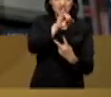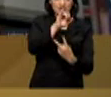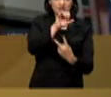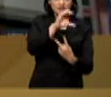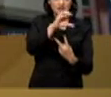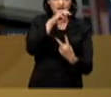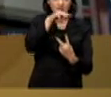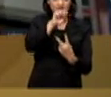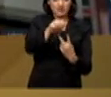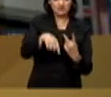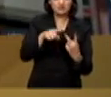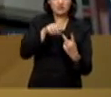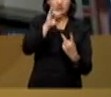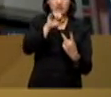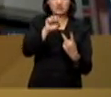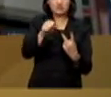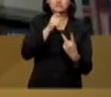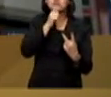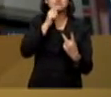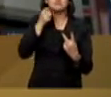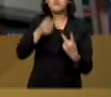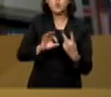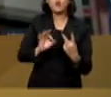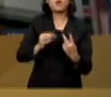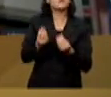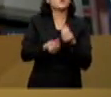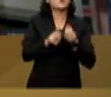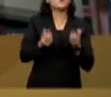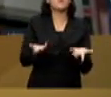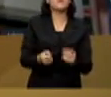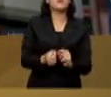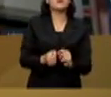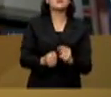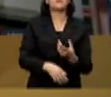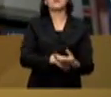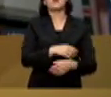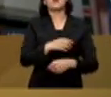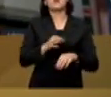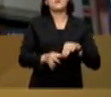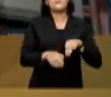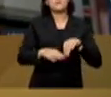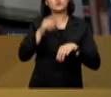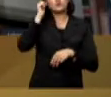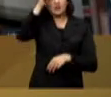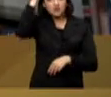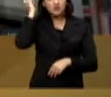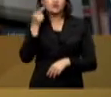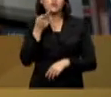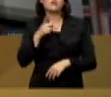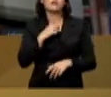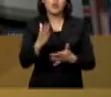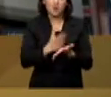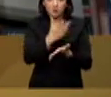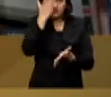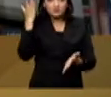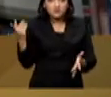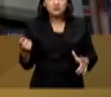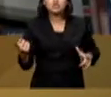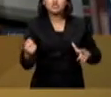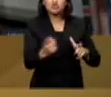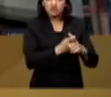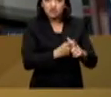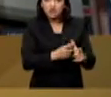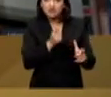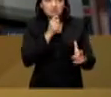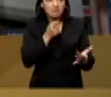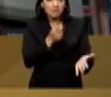O ministro Alexandre de Moraes questionou, além da situação dos inadimplentes, como ficariam os